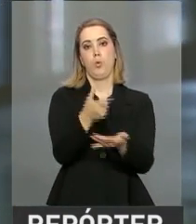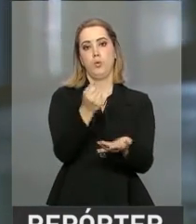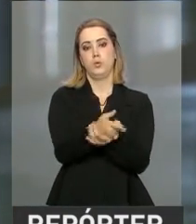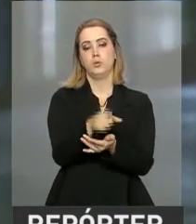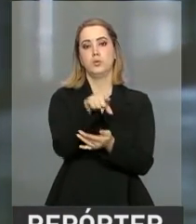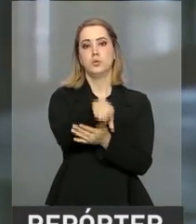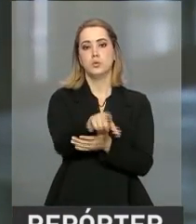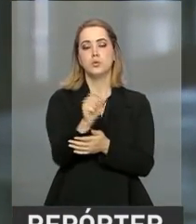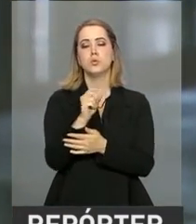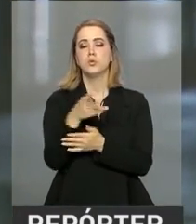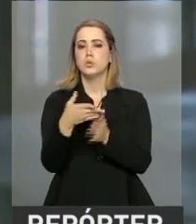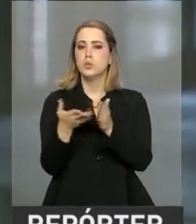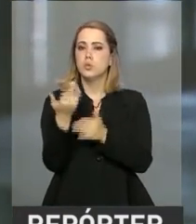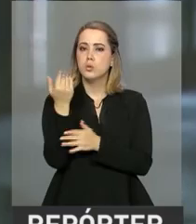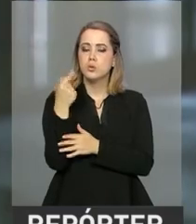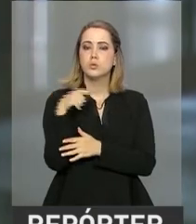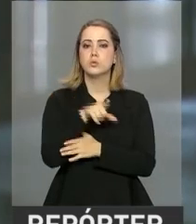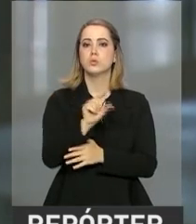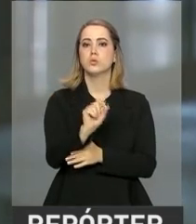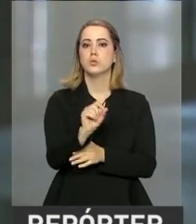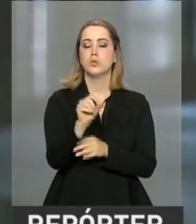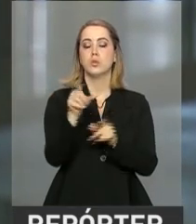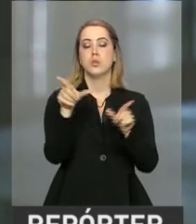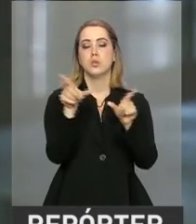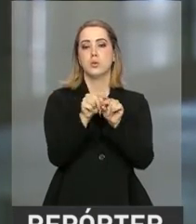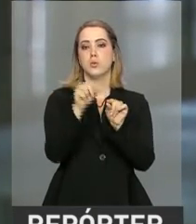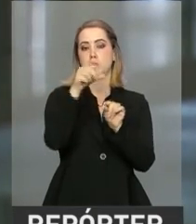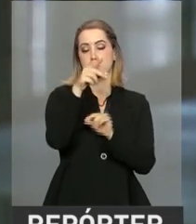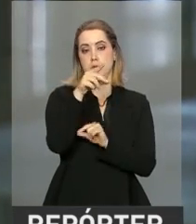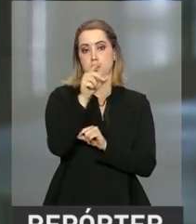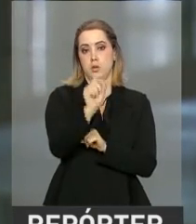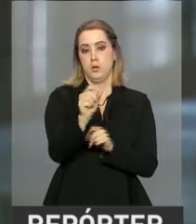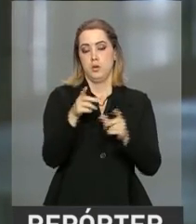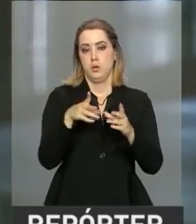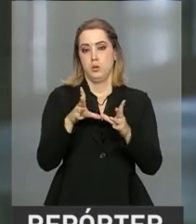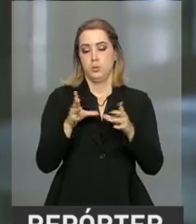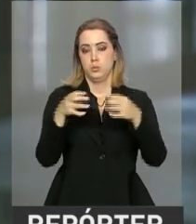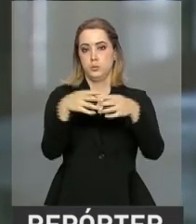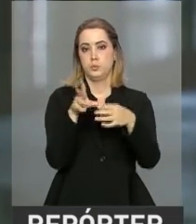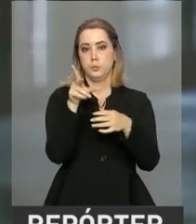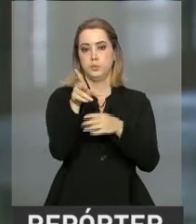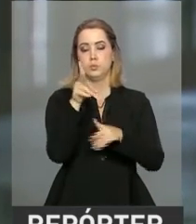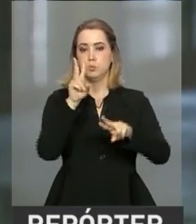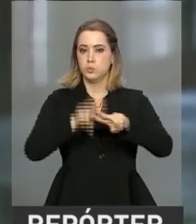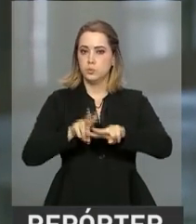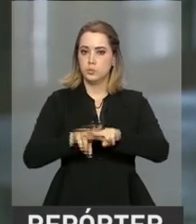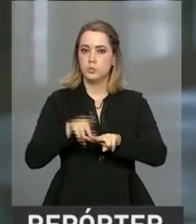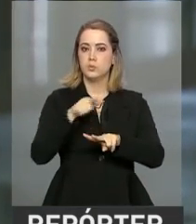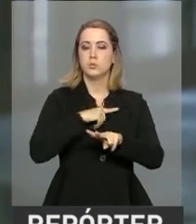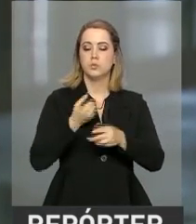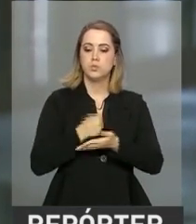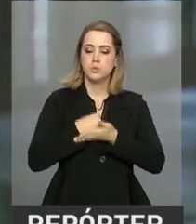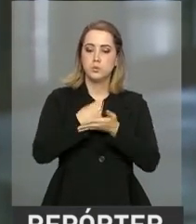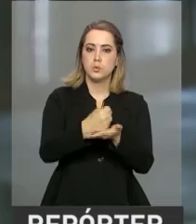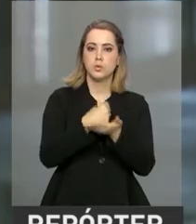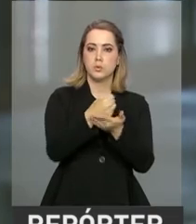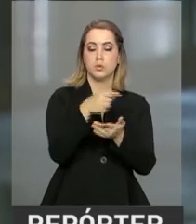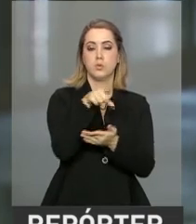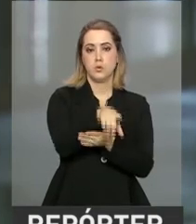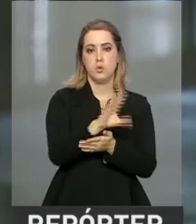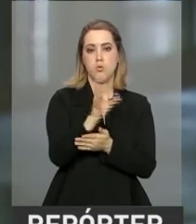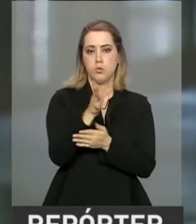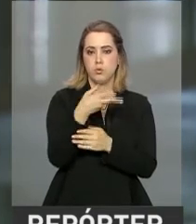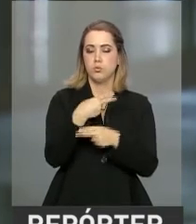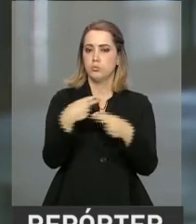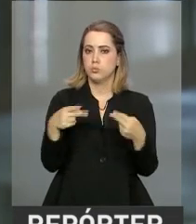penitenciário nacional órgão vinculado ao ministério da justiça e cidadania estavam previstas a entrega a instalação desses equipamentos